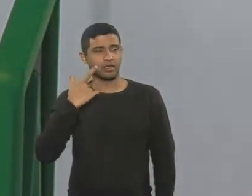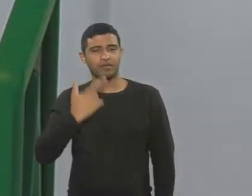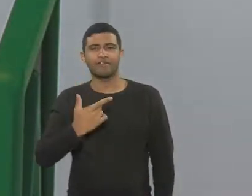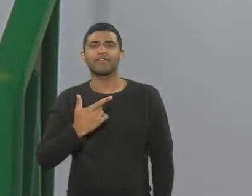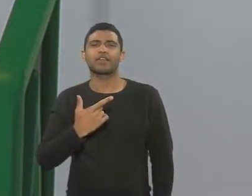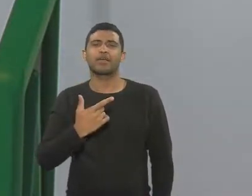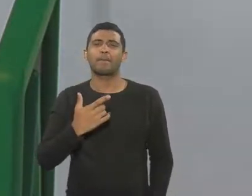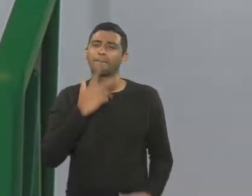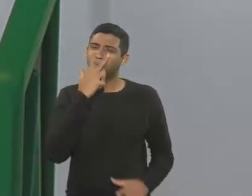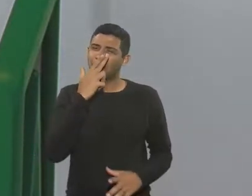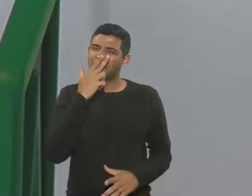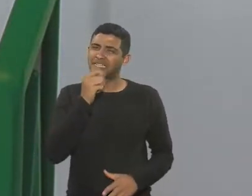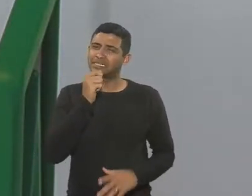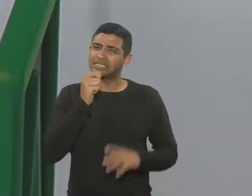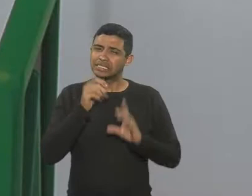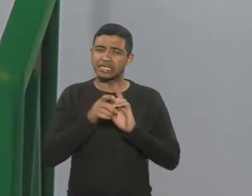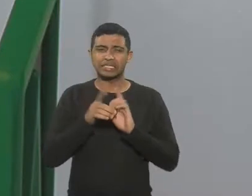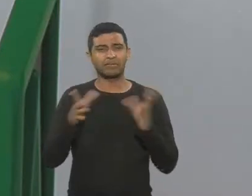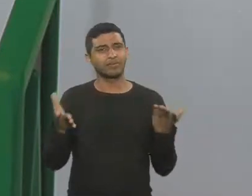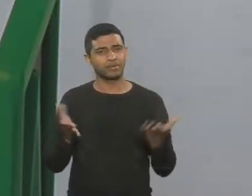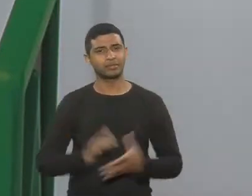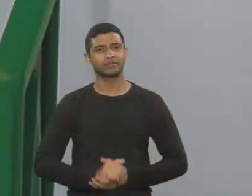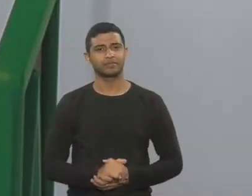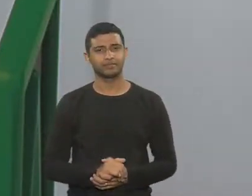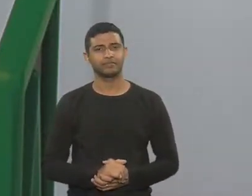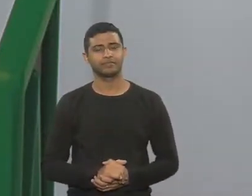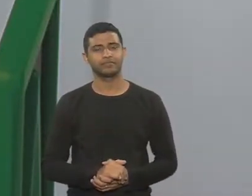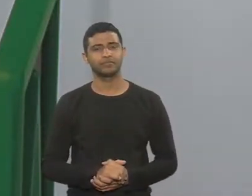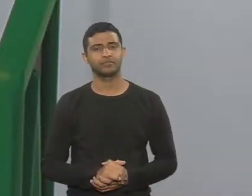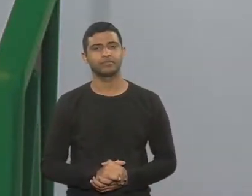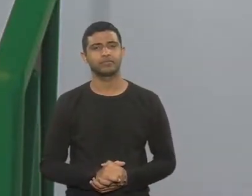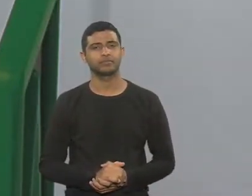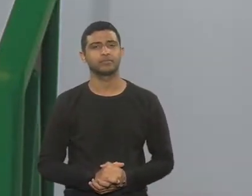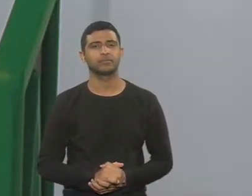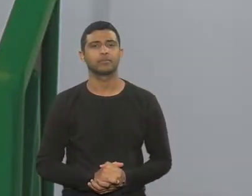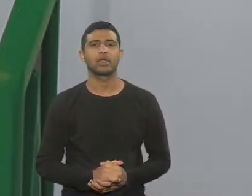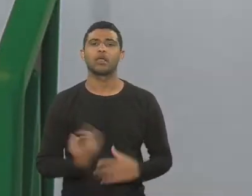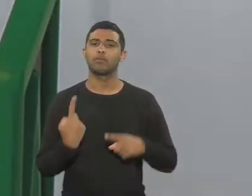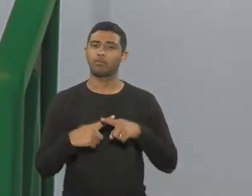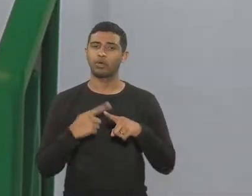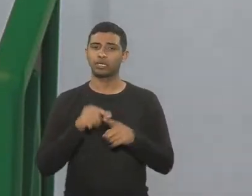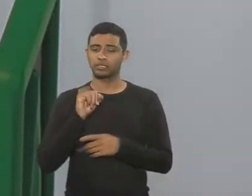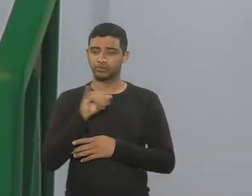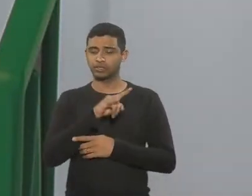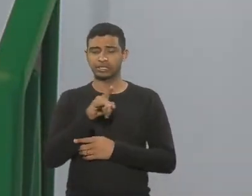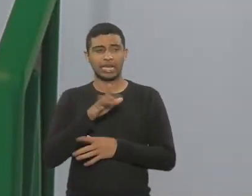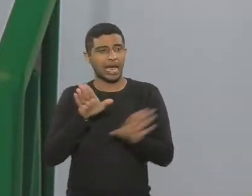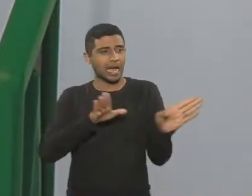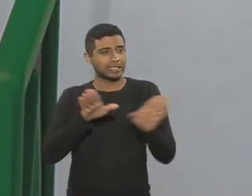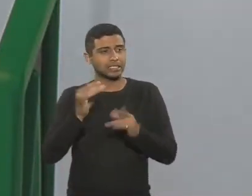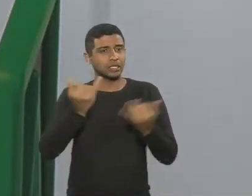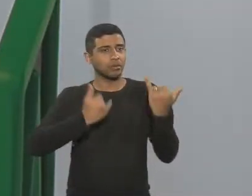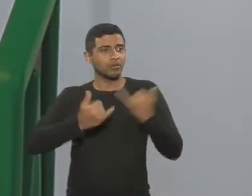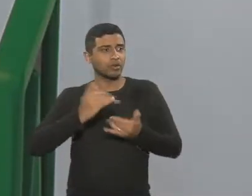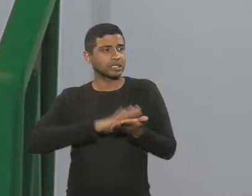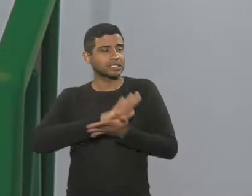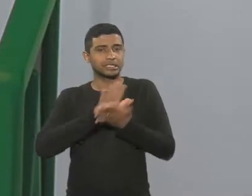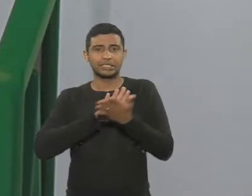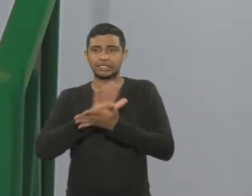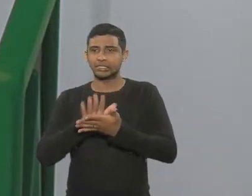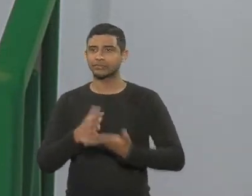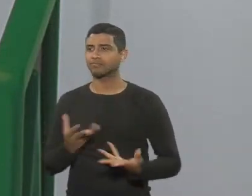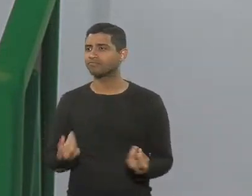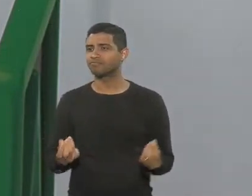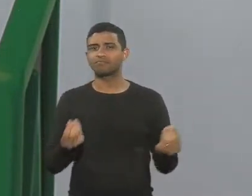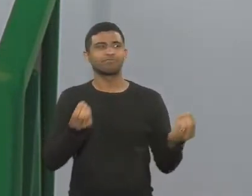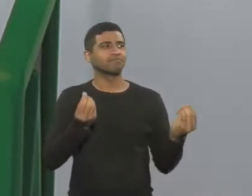uma sociedade menos democrática, eu acho, e naturalmente menos livre. Porque se você não tem acesso a informações de muito